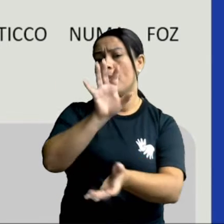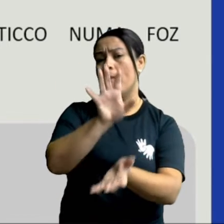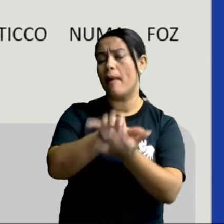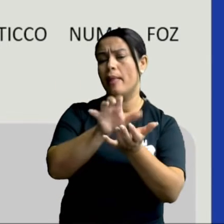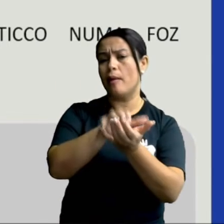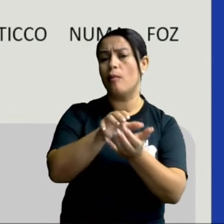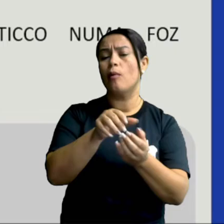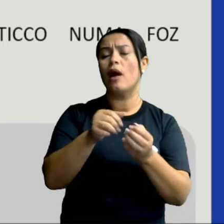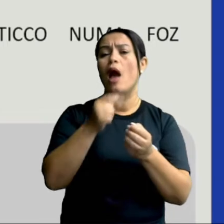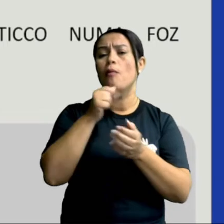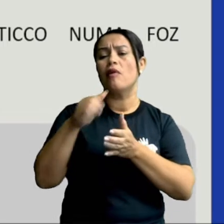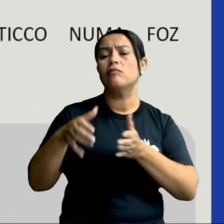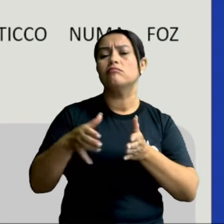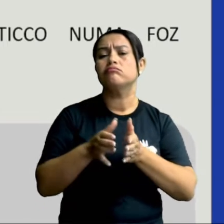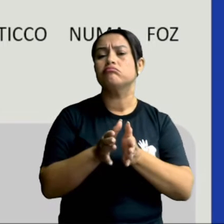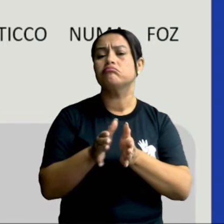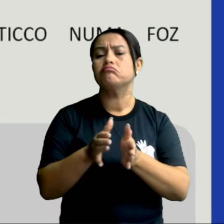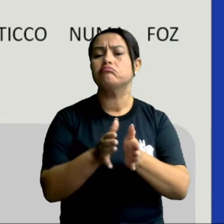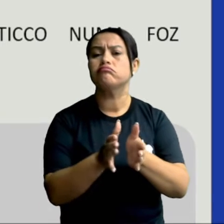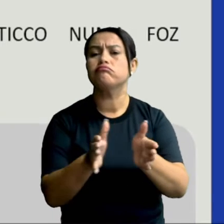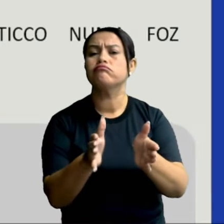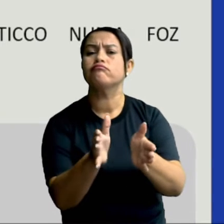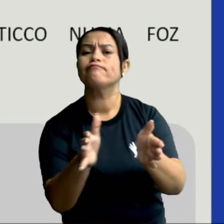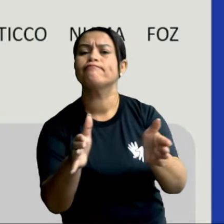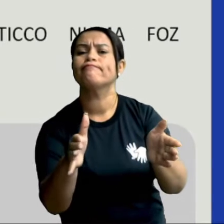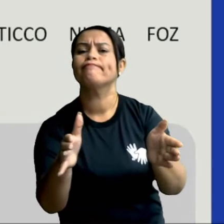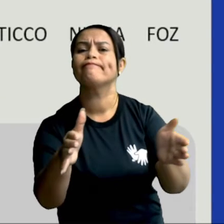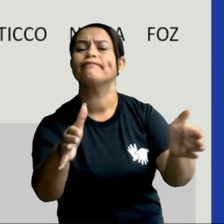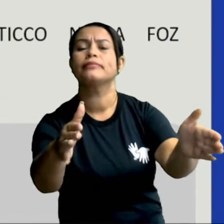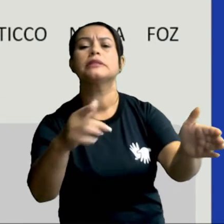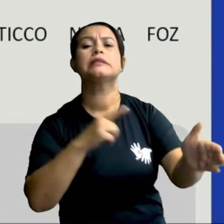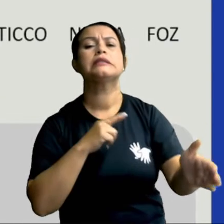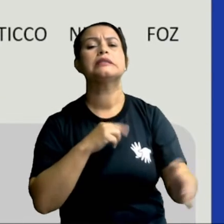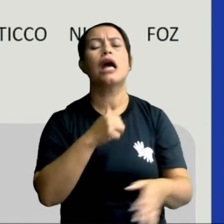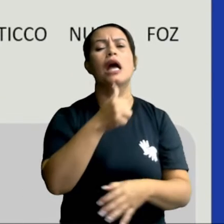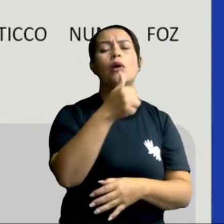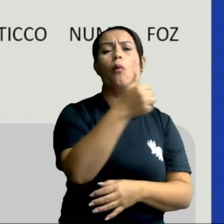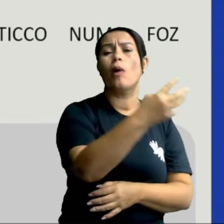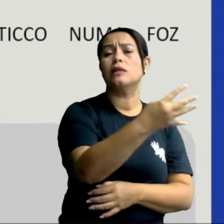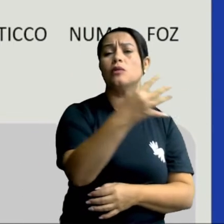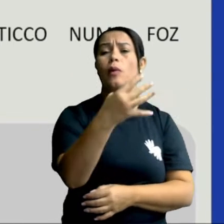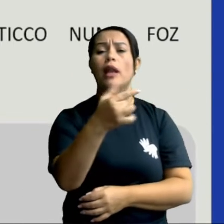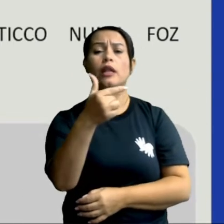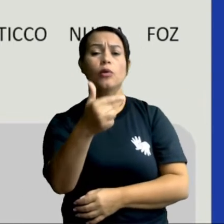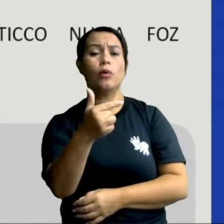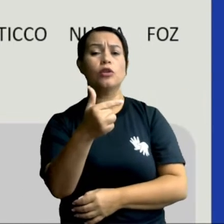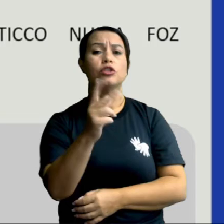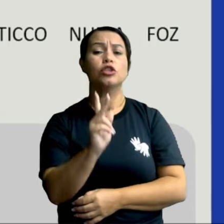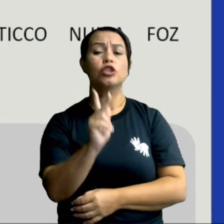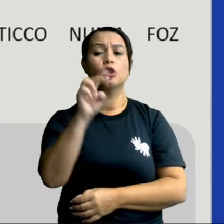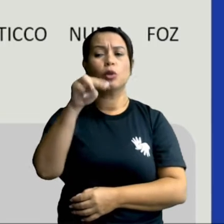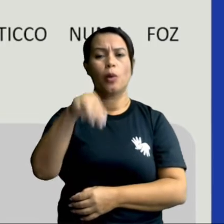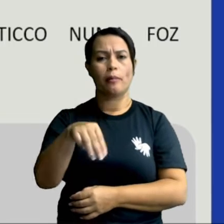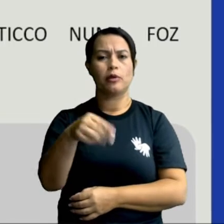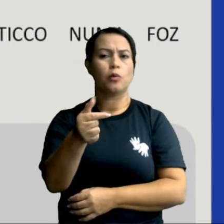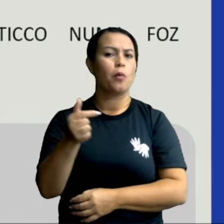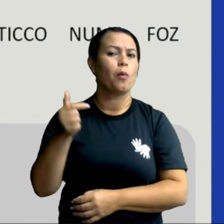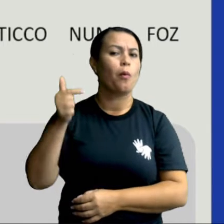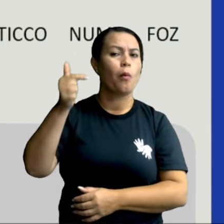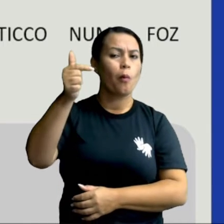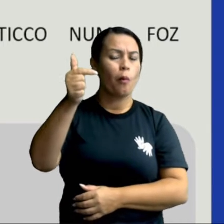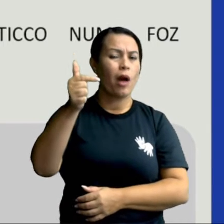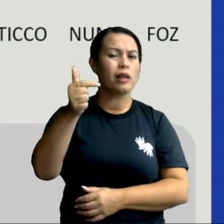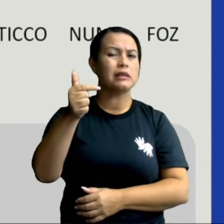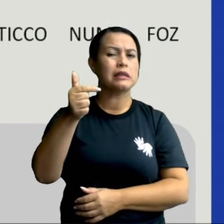do litoral, possuindo uma área de 442 quilômetros quadrados. Percorre cerca de